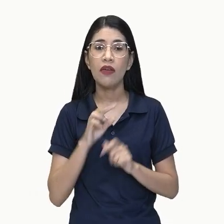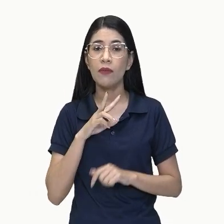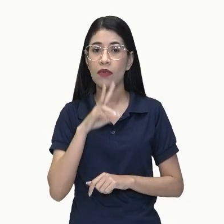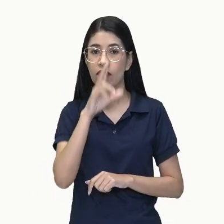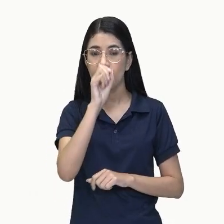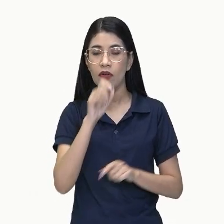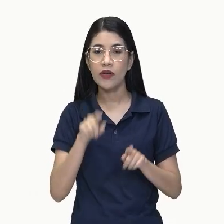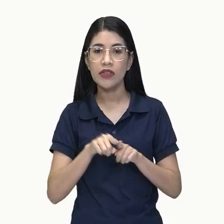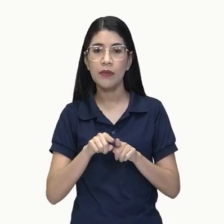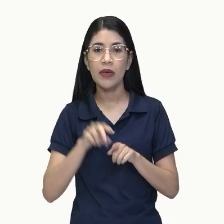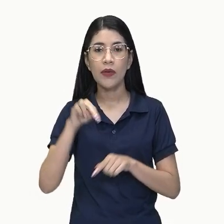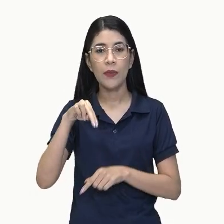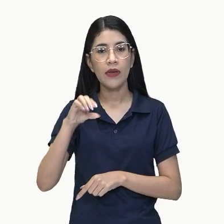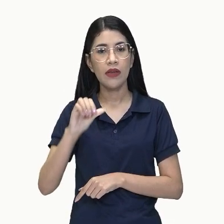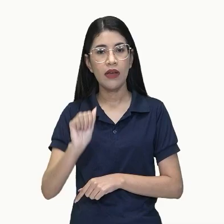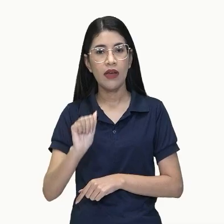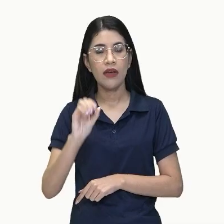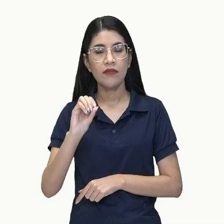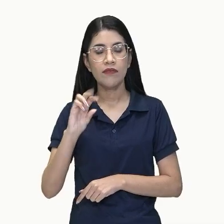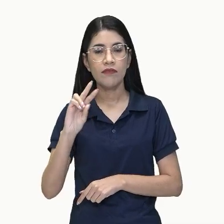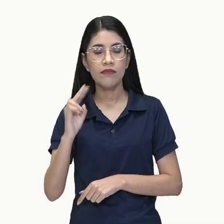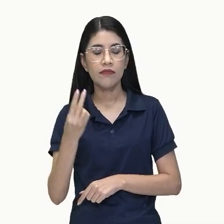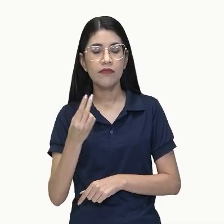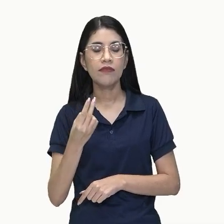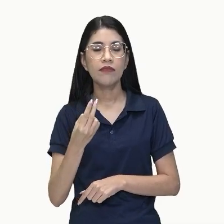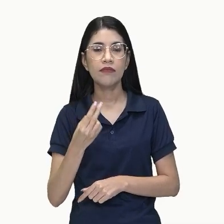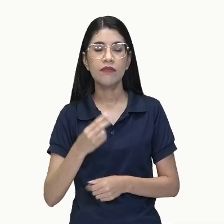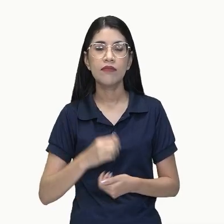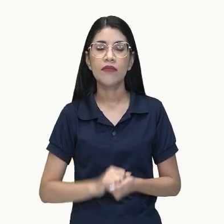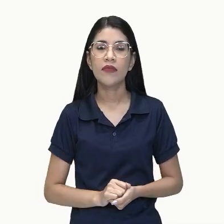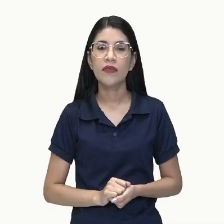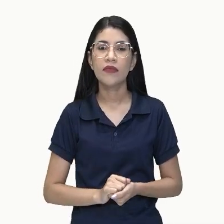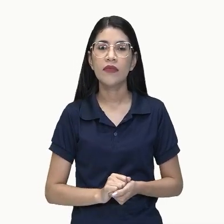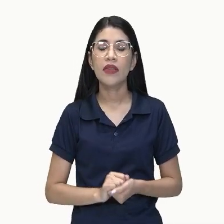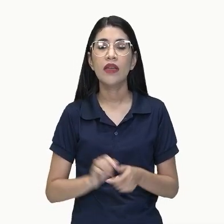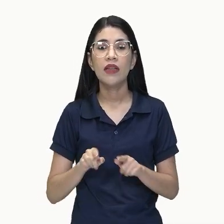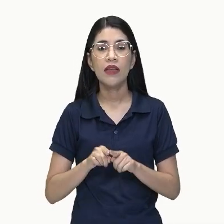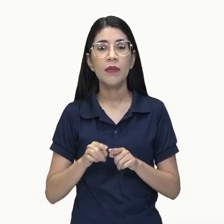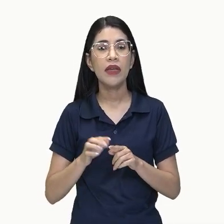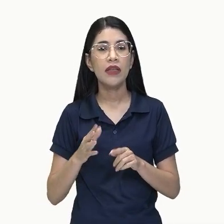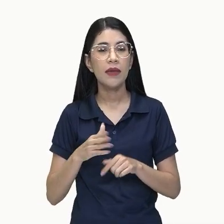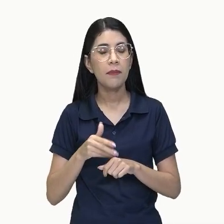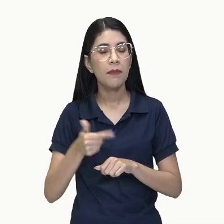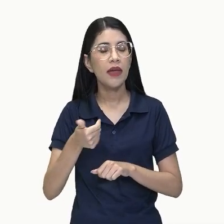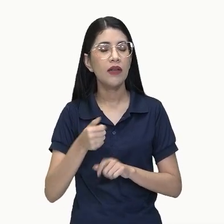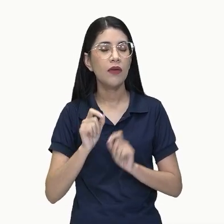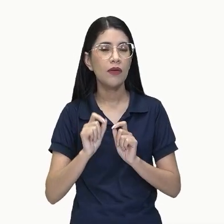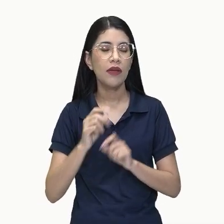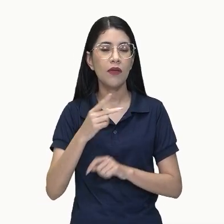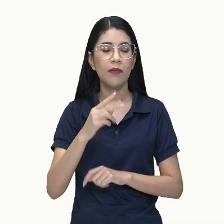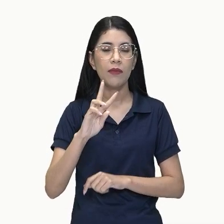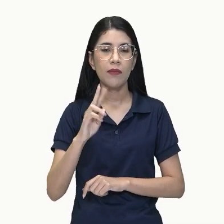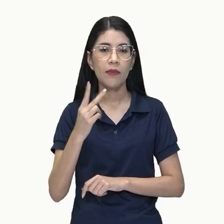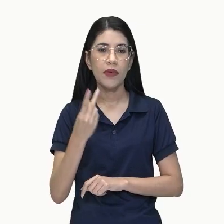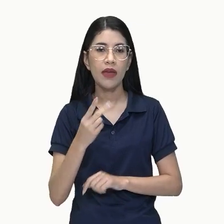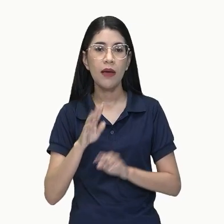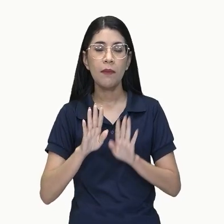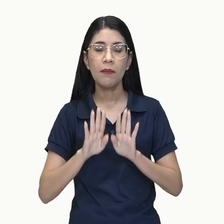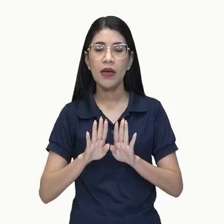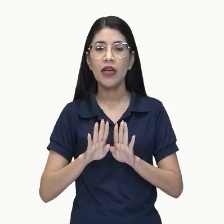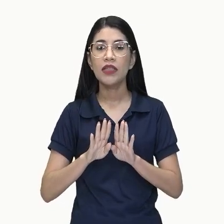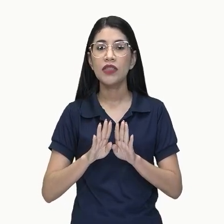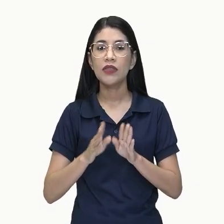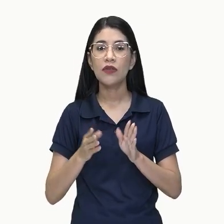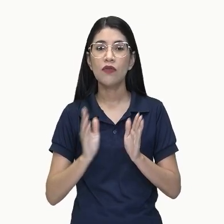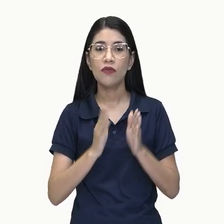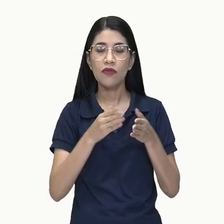forte, que é o hidróxido de sódio. Também ele vai ajustar o pH, mas o pH de